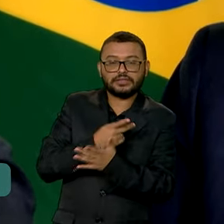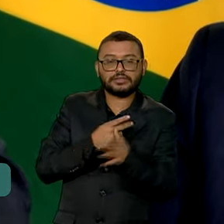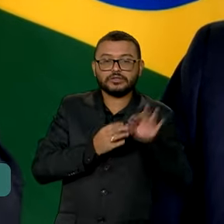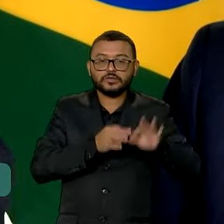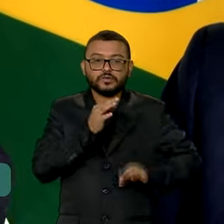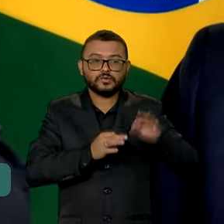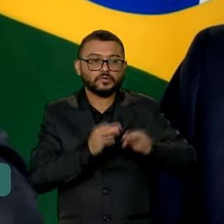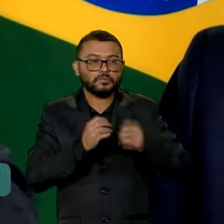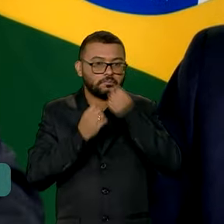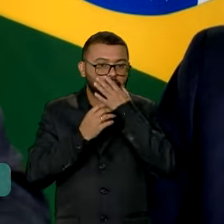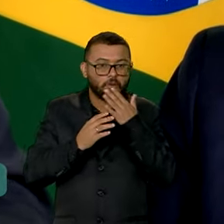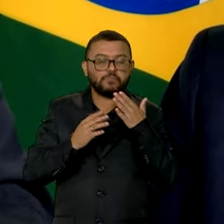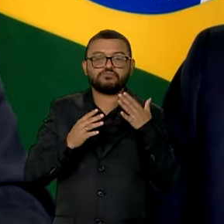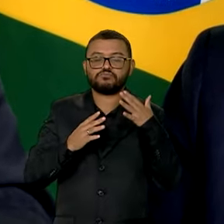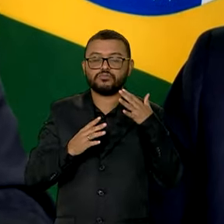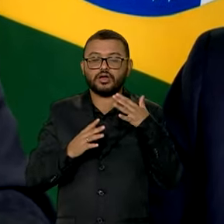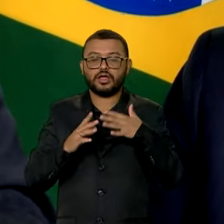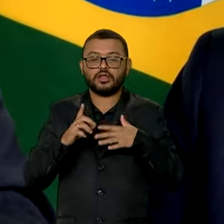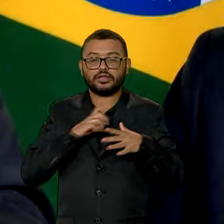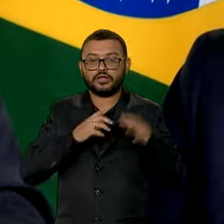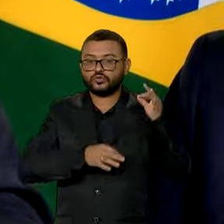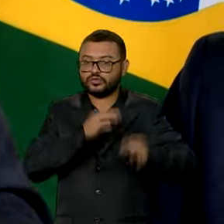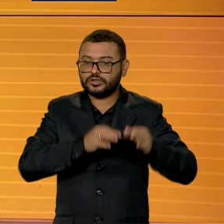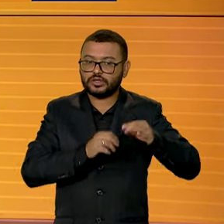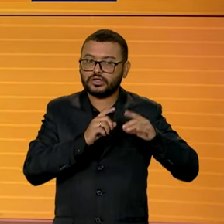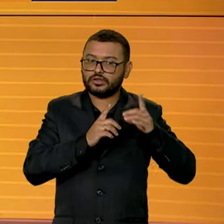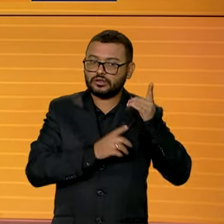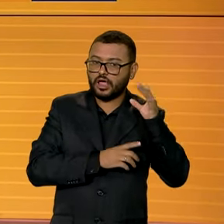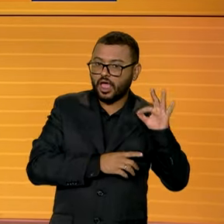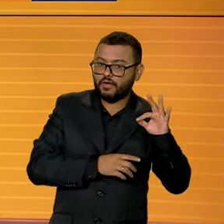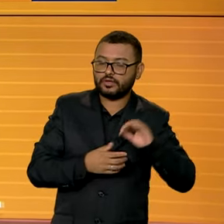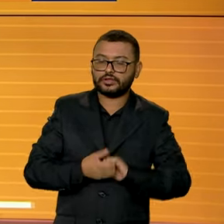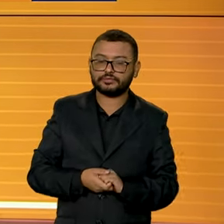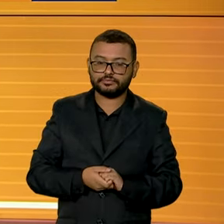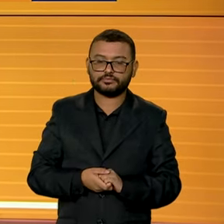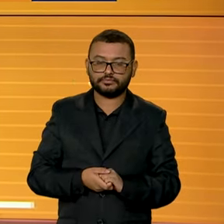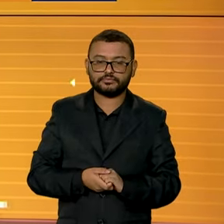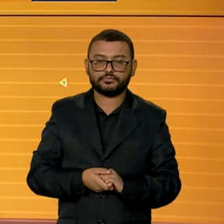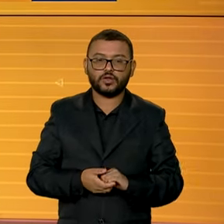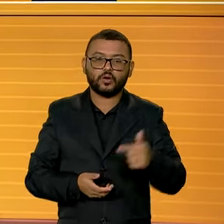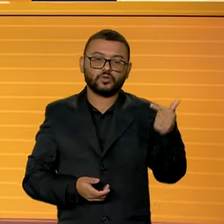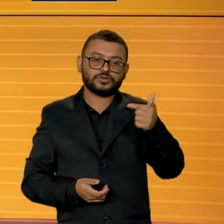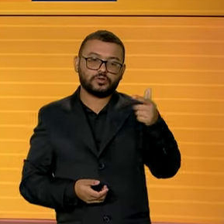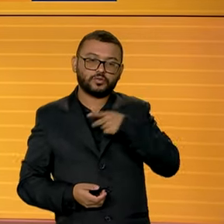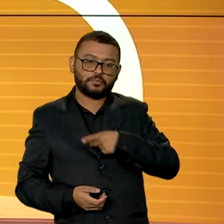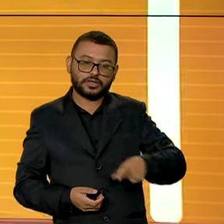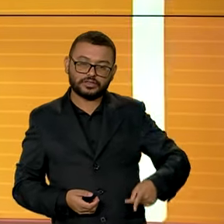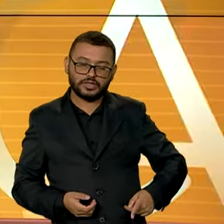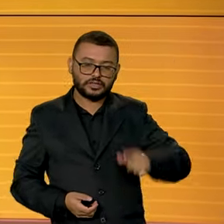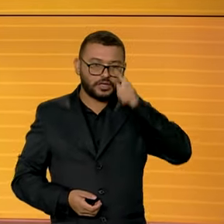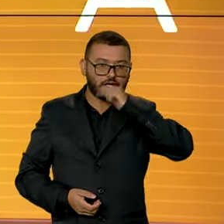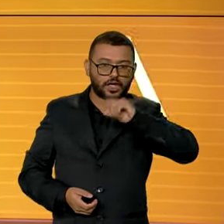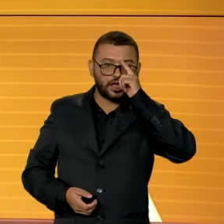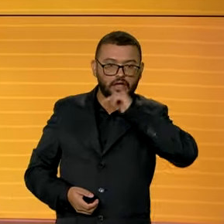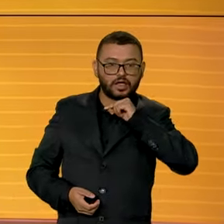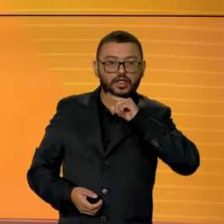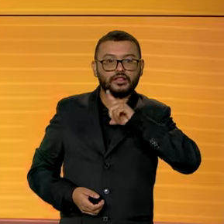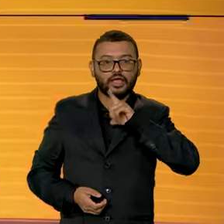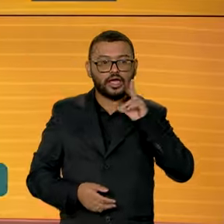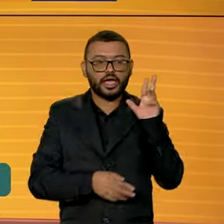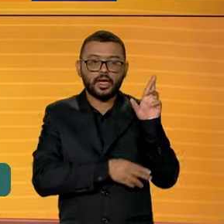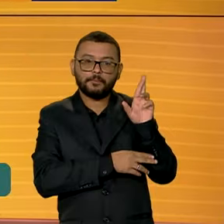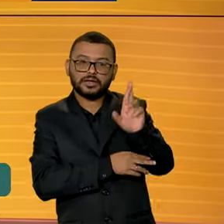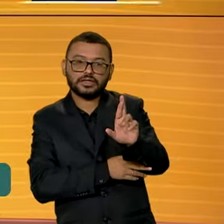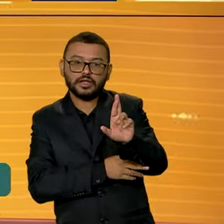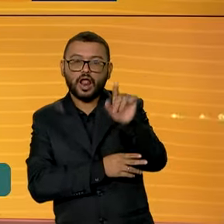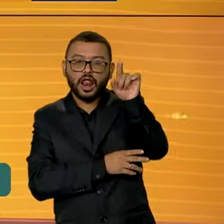mais eficientes, como é o caso do Tribunal do Distrito Federal. E o vice-presidente da República, Geraldo Alckmin, está representando o